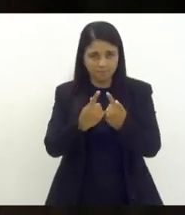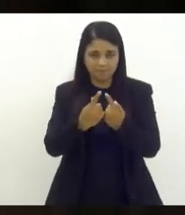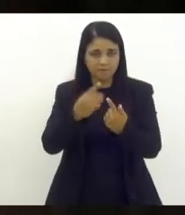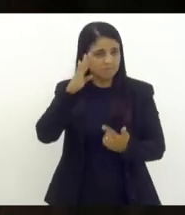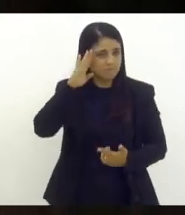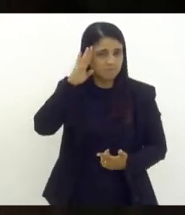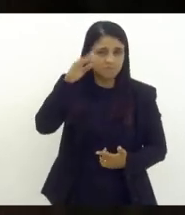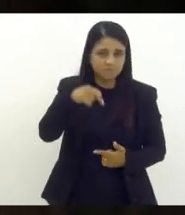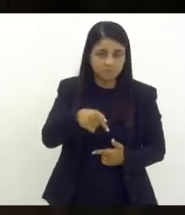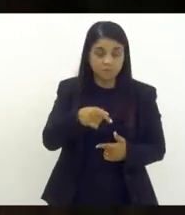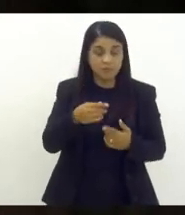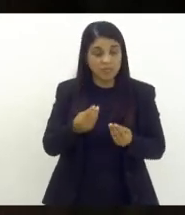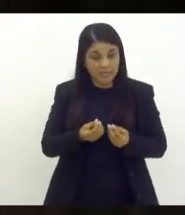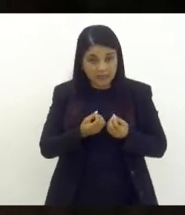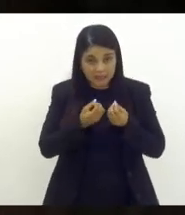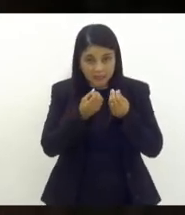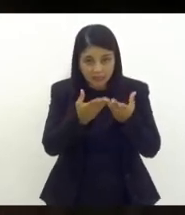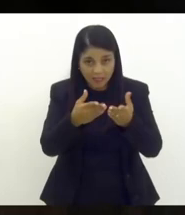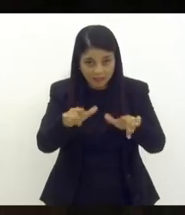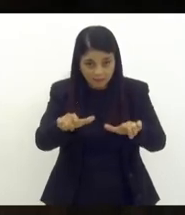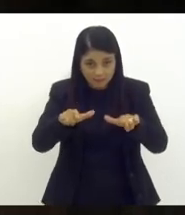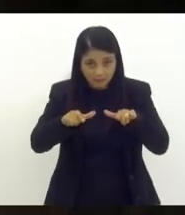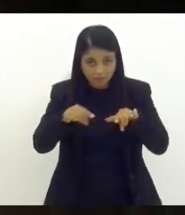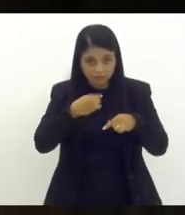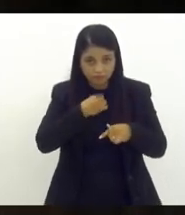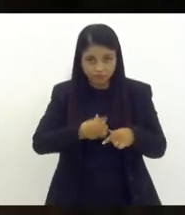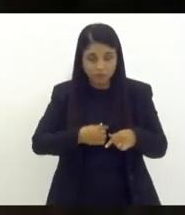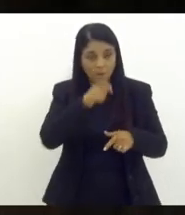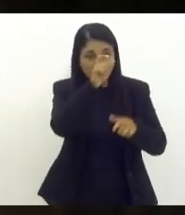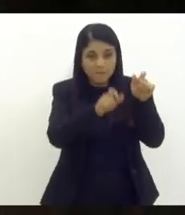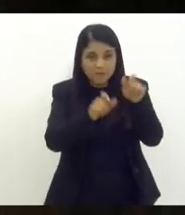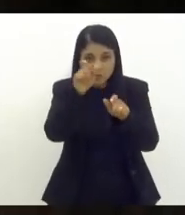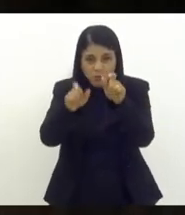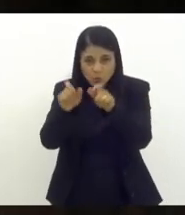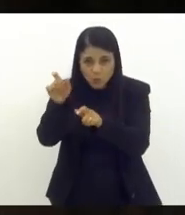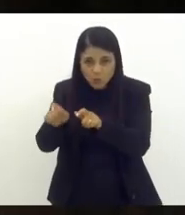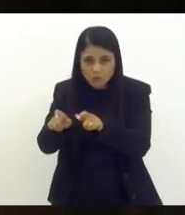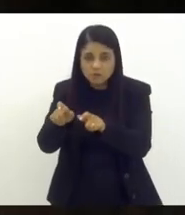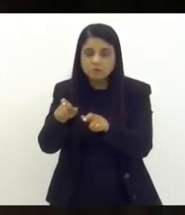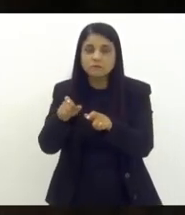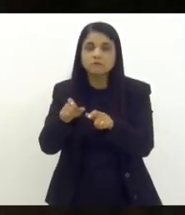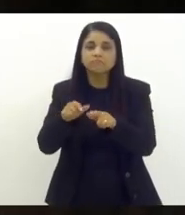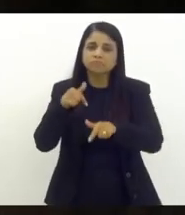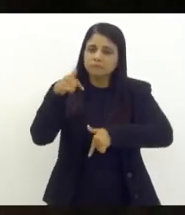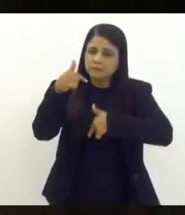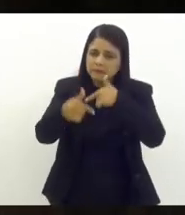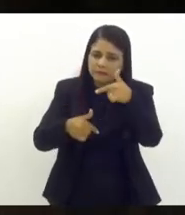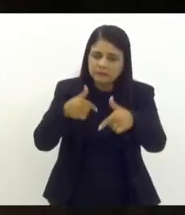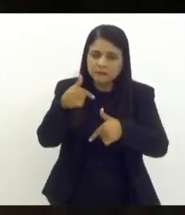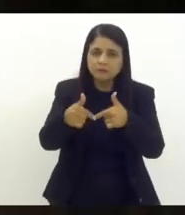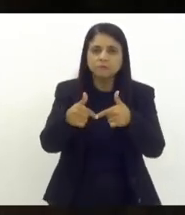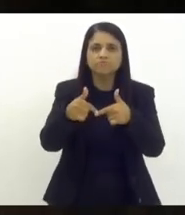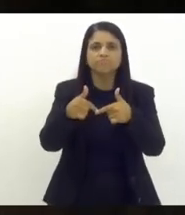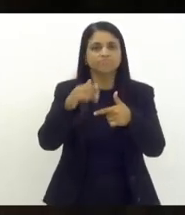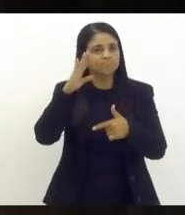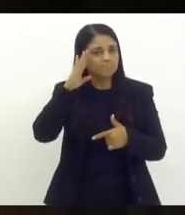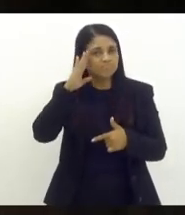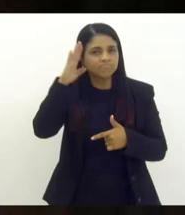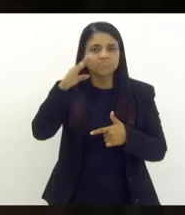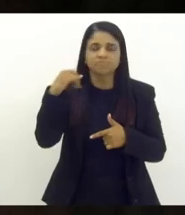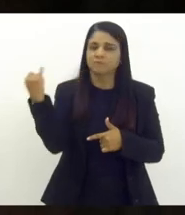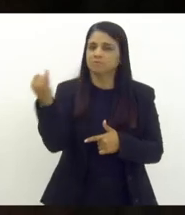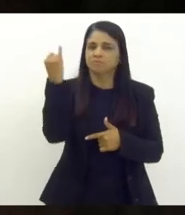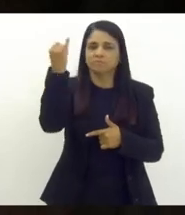e ela só é dada às pessoas que tem prestado um serviço de grande relevância para o Estado do Rio de Janeiro para o povo